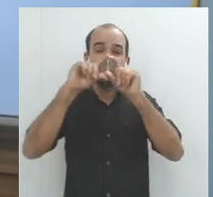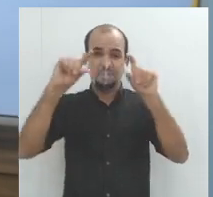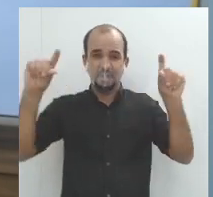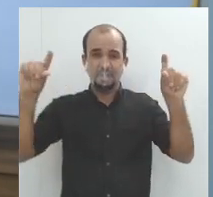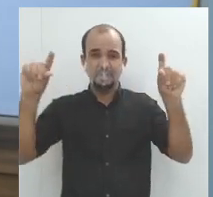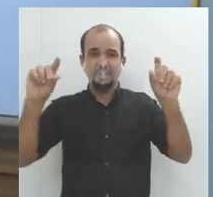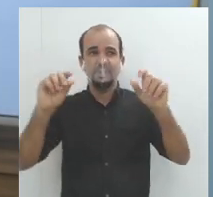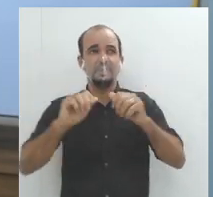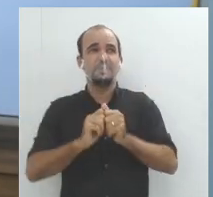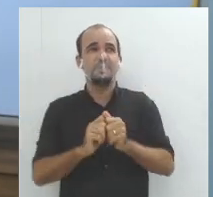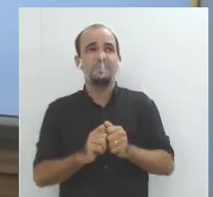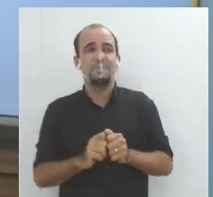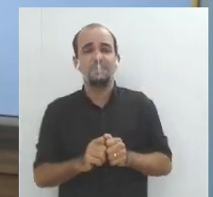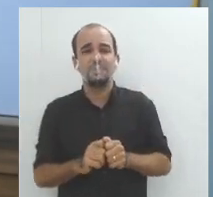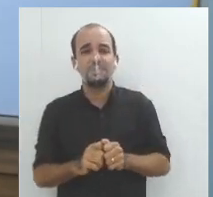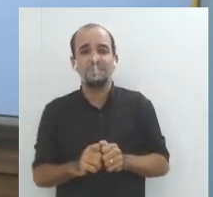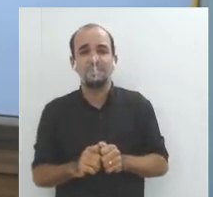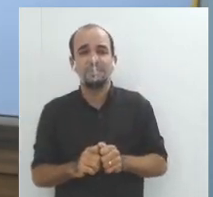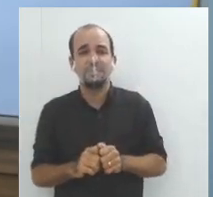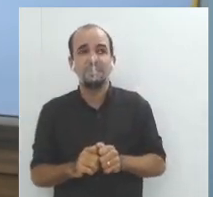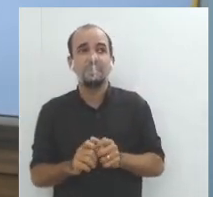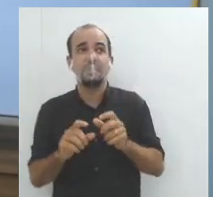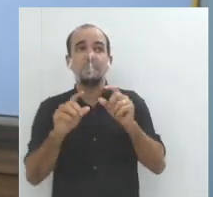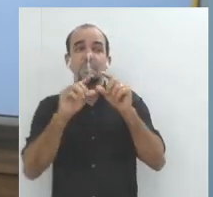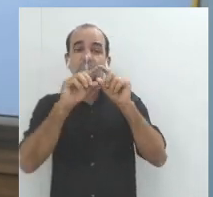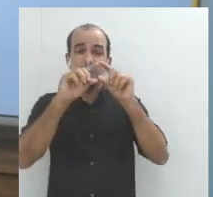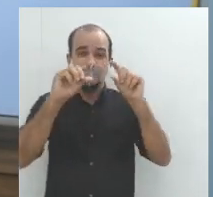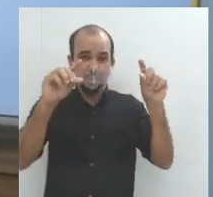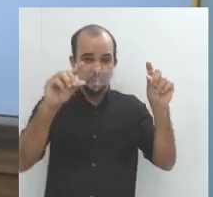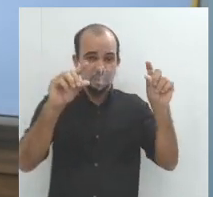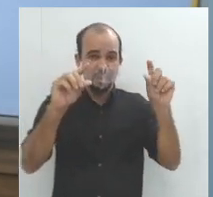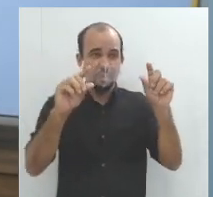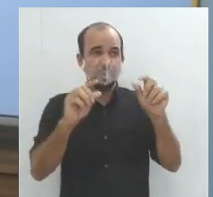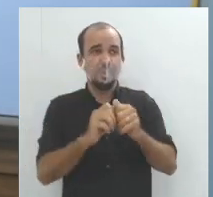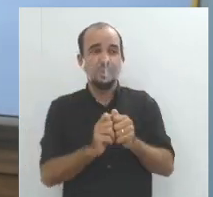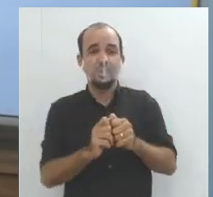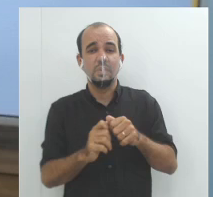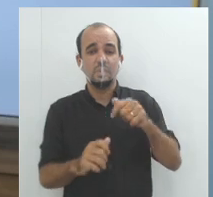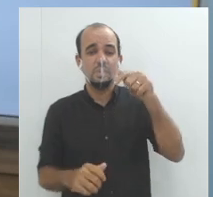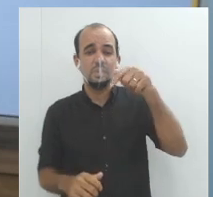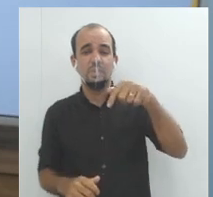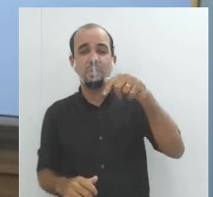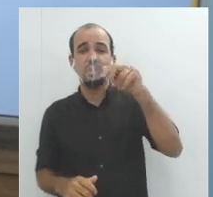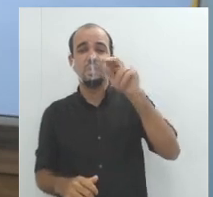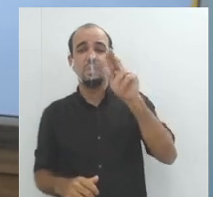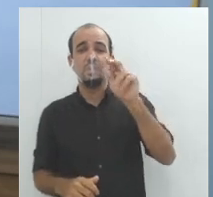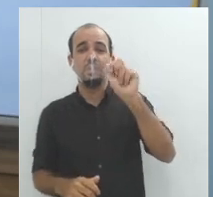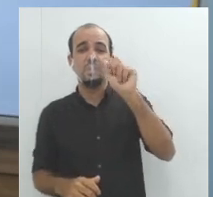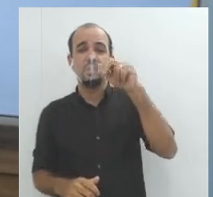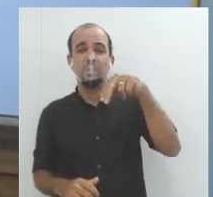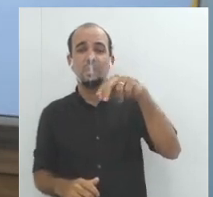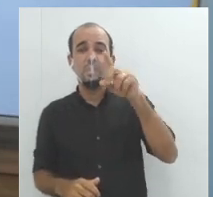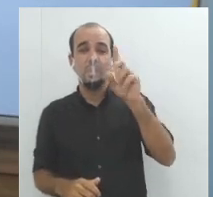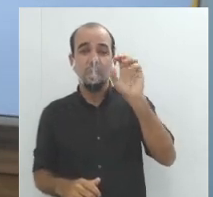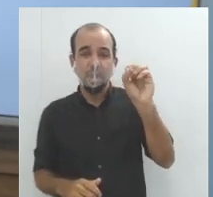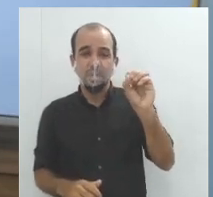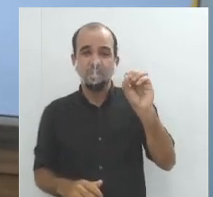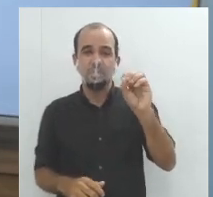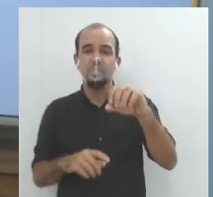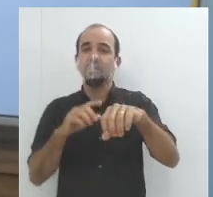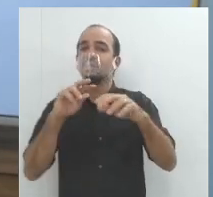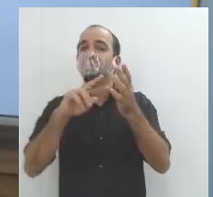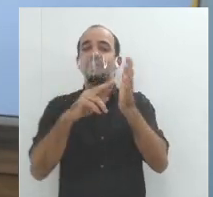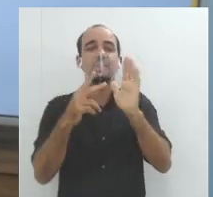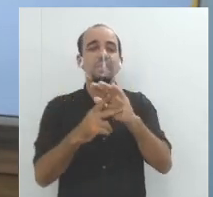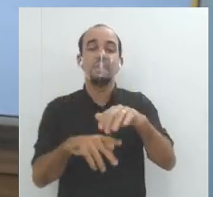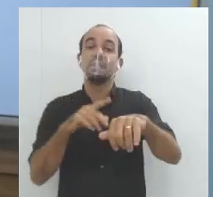Isso aqui é uma subordinada adverbial temporal, ou seja, é um advérbio de tempo,